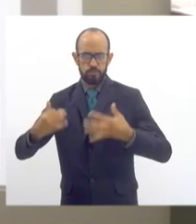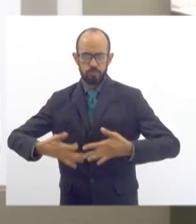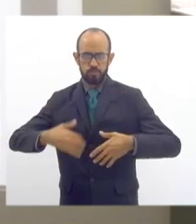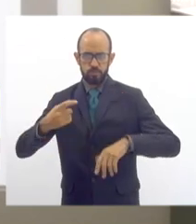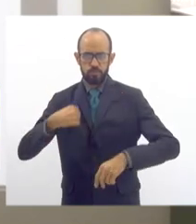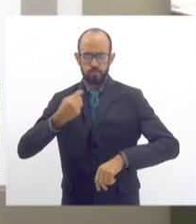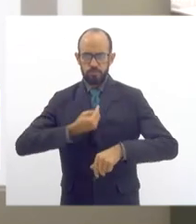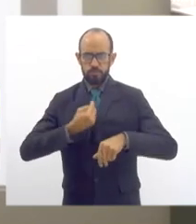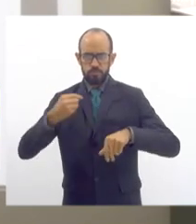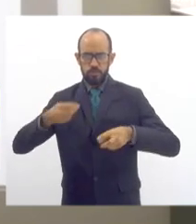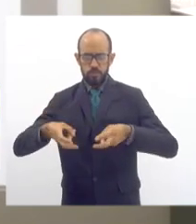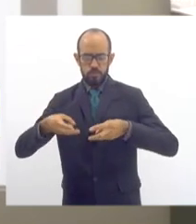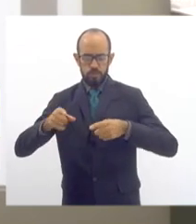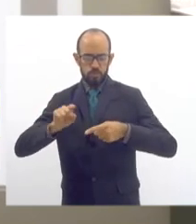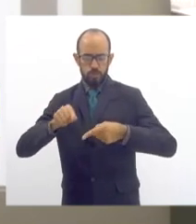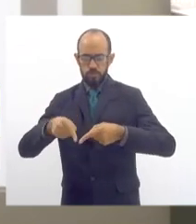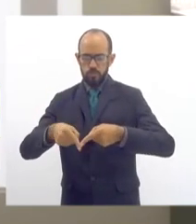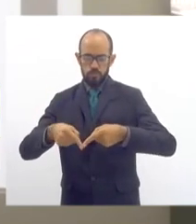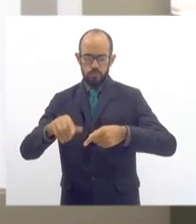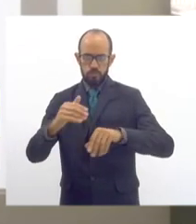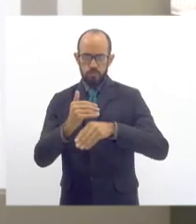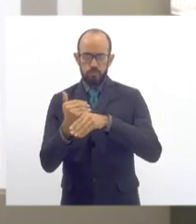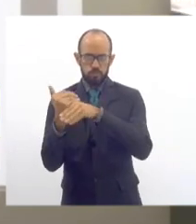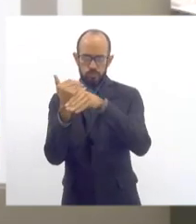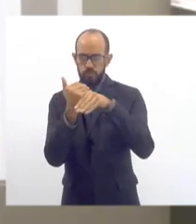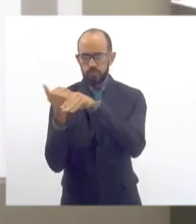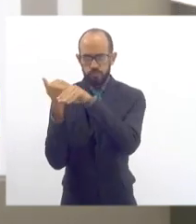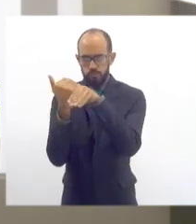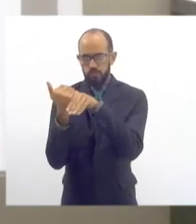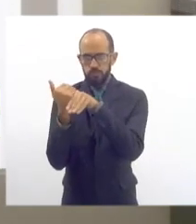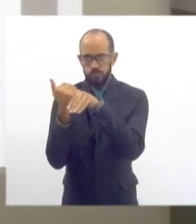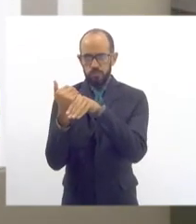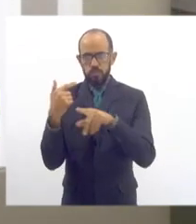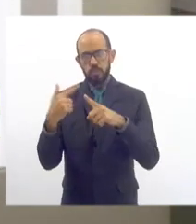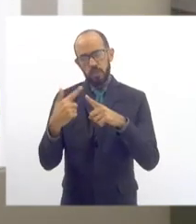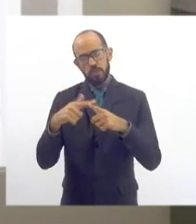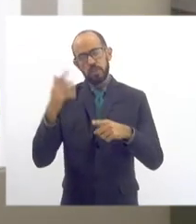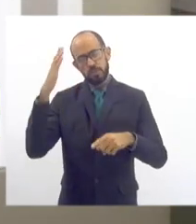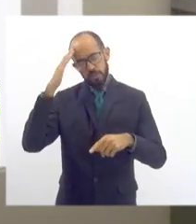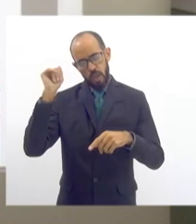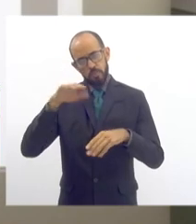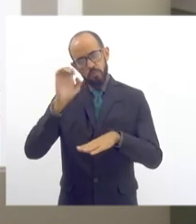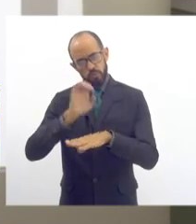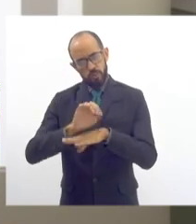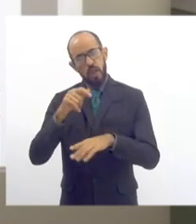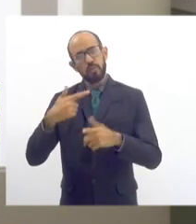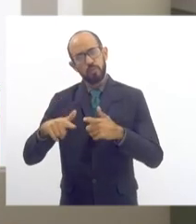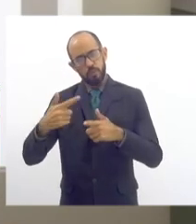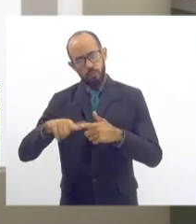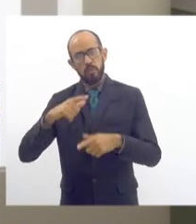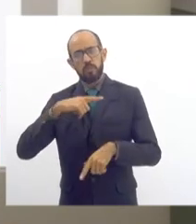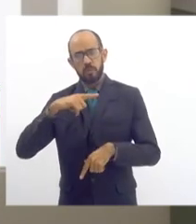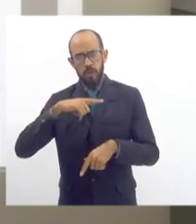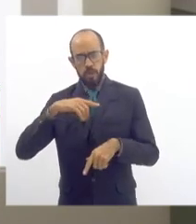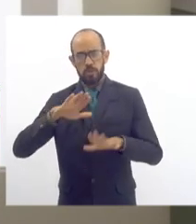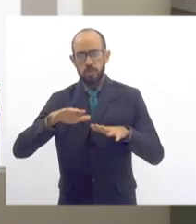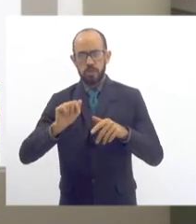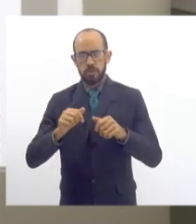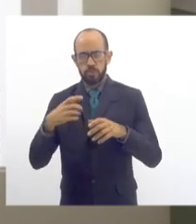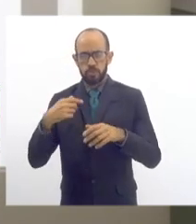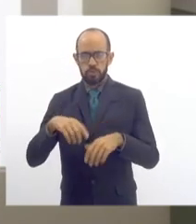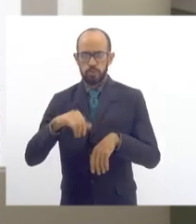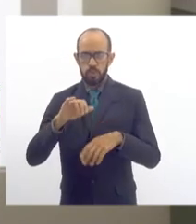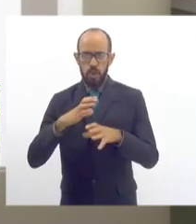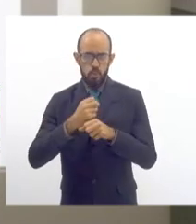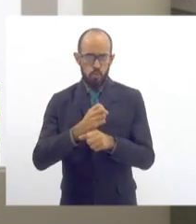na isonomia com os demais servidores do Estado. A gente sabe que o Estado está passando por um problema financeiro no momento. Então, o que a gente fez? A gente pegou o IPCA,